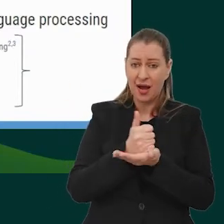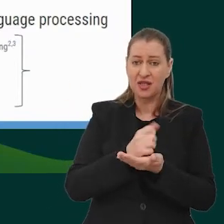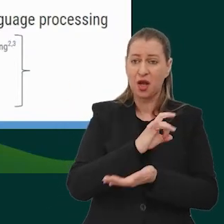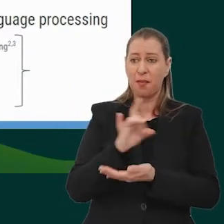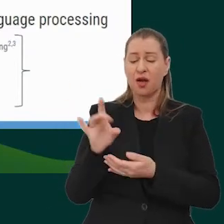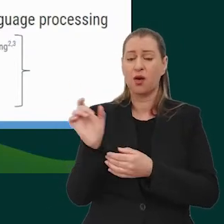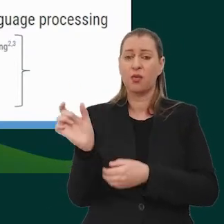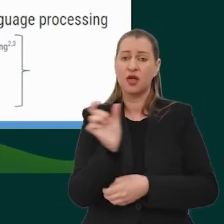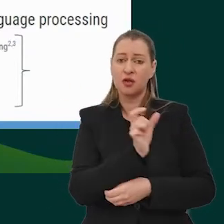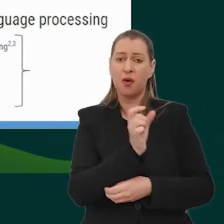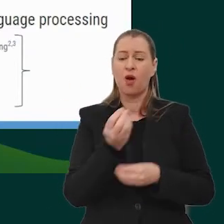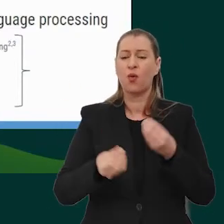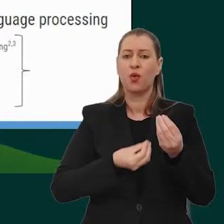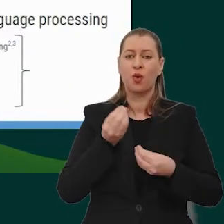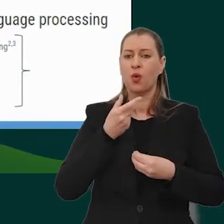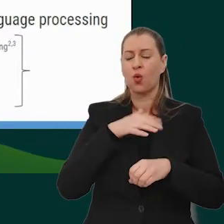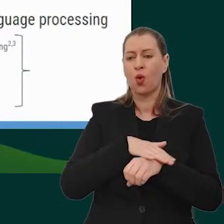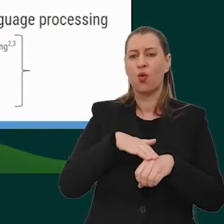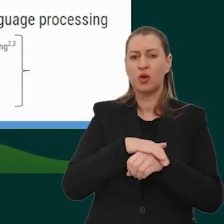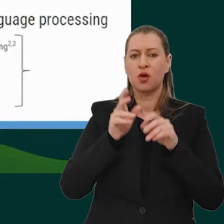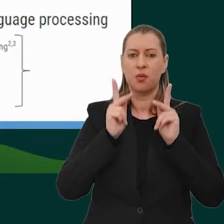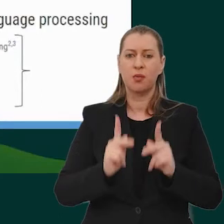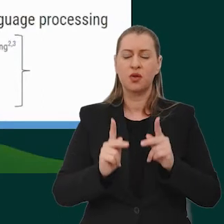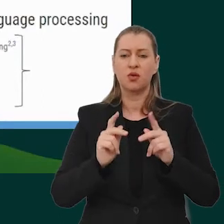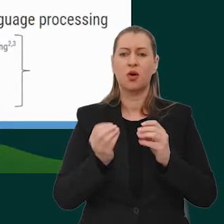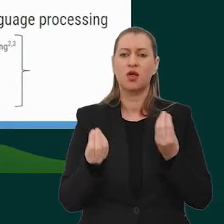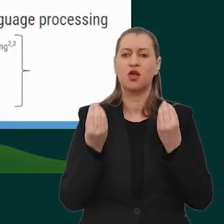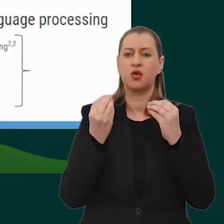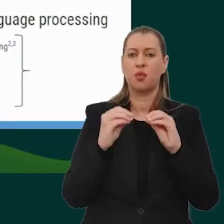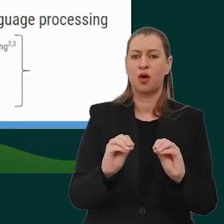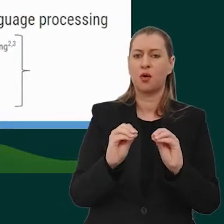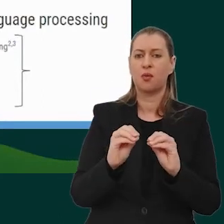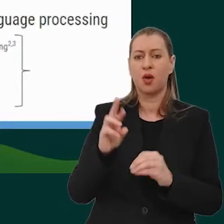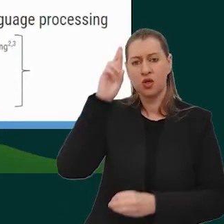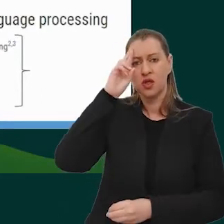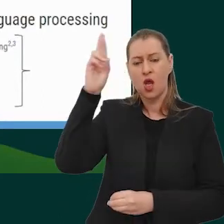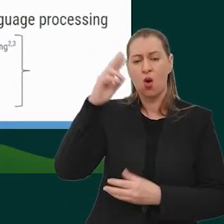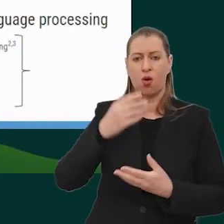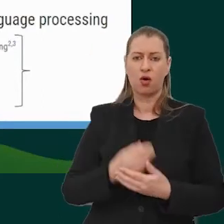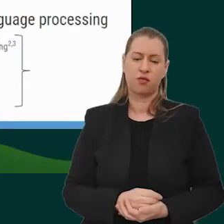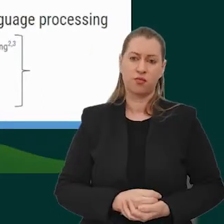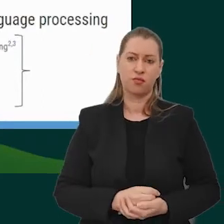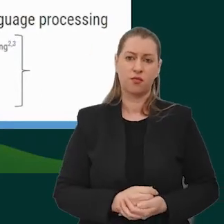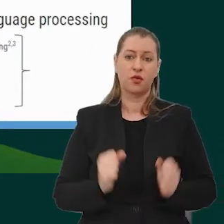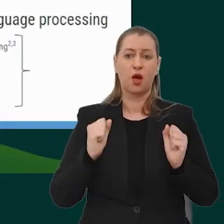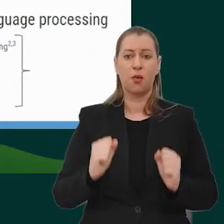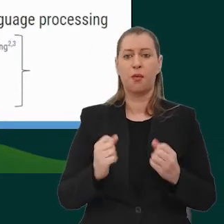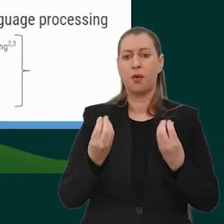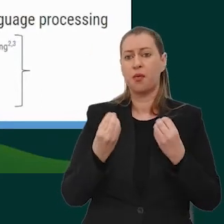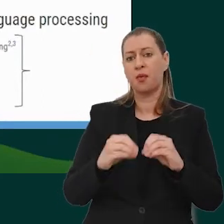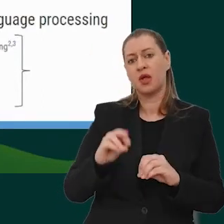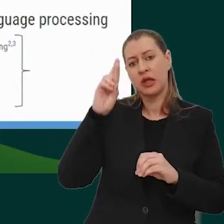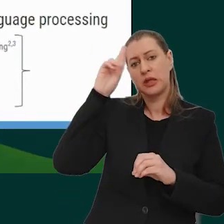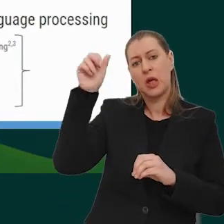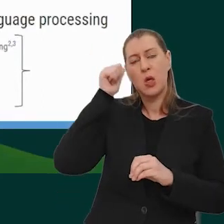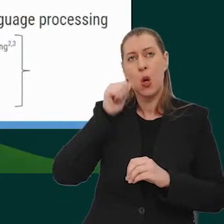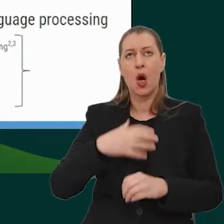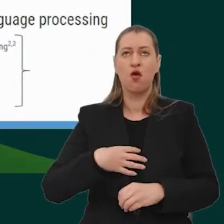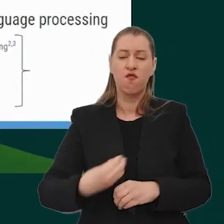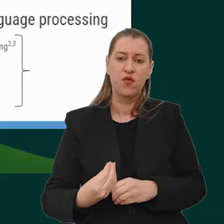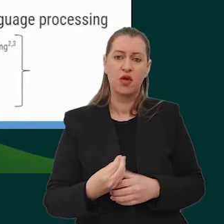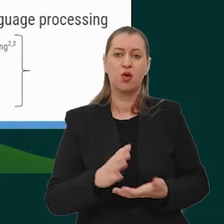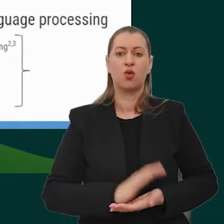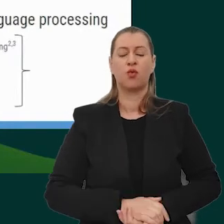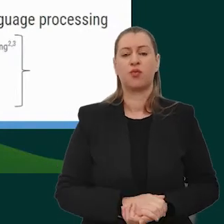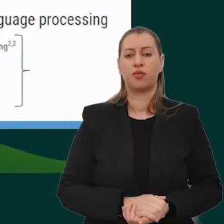por exemplo, quando a gente conversa com alguém, a gente geralmente pode colocar senhor na frente, né? A gente pode senhora, filho. A